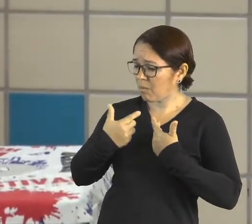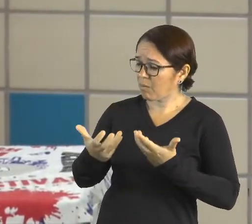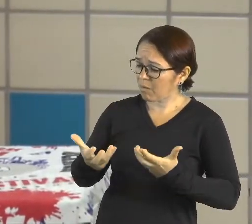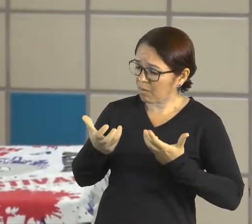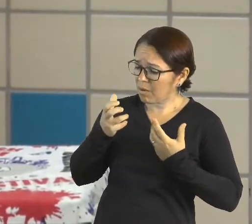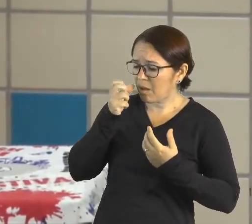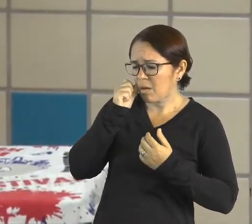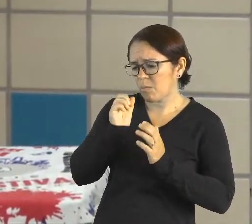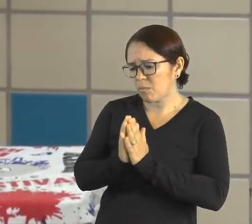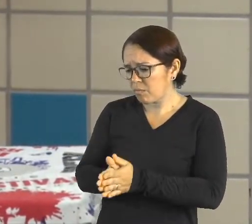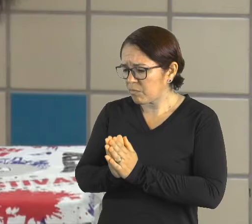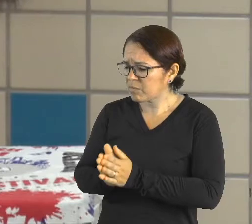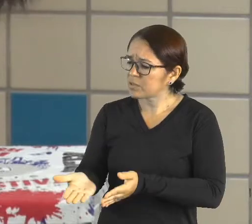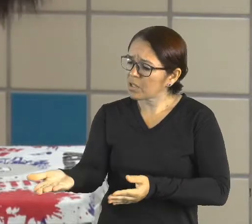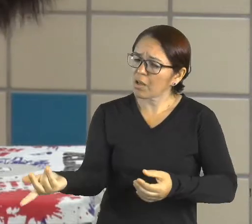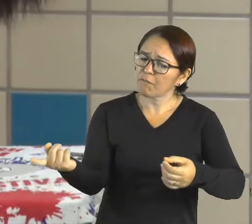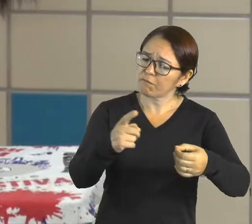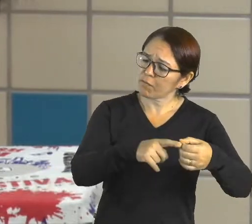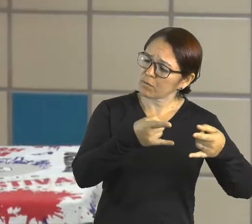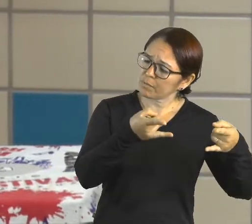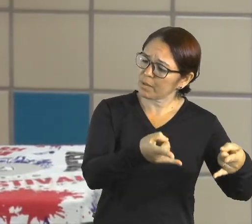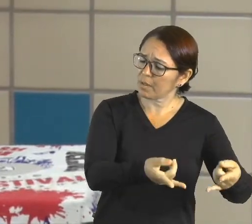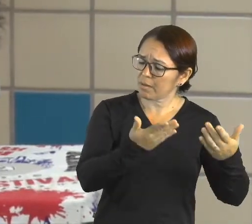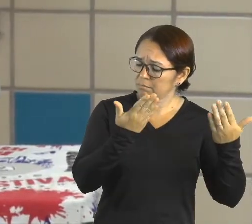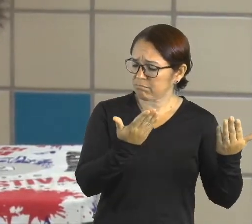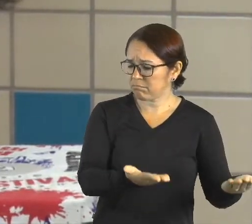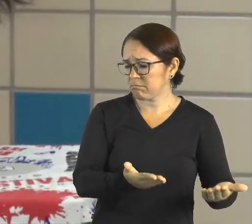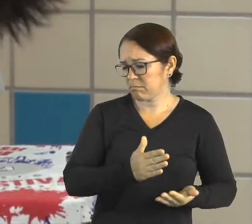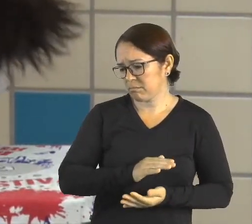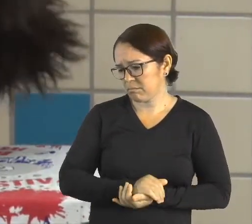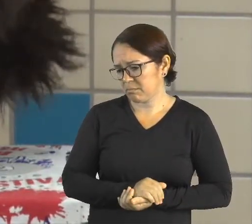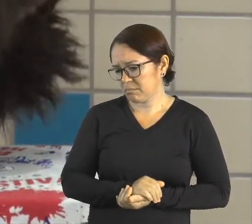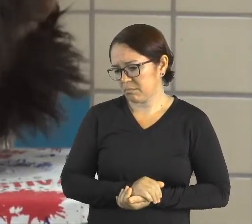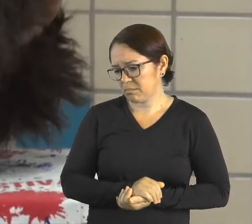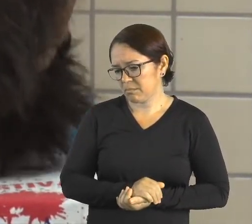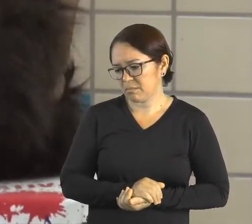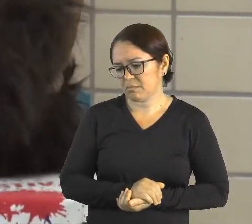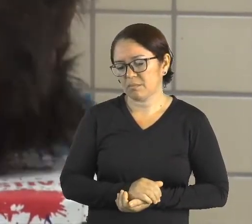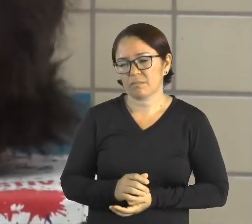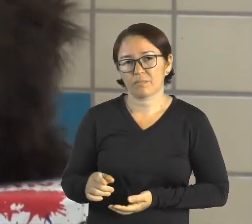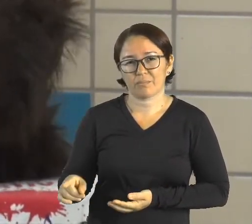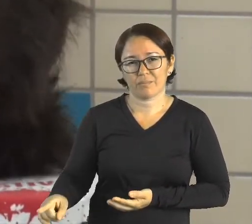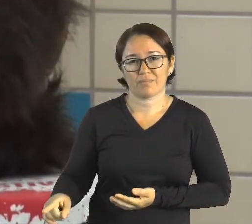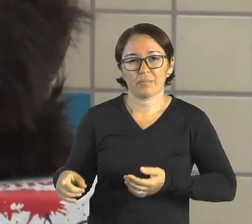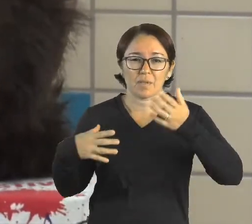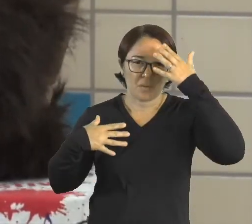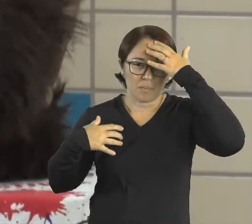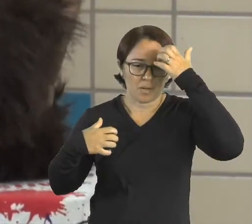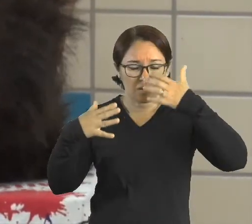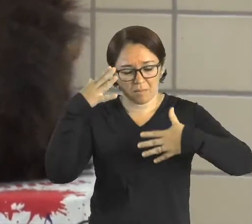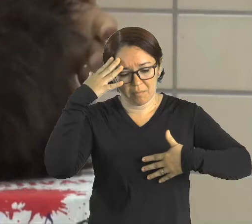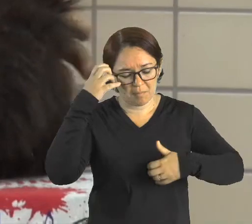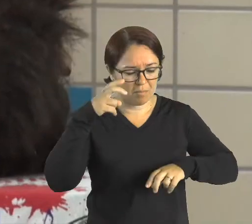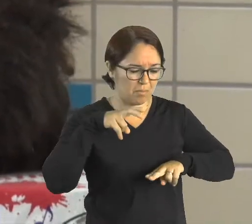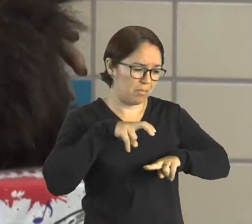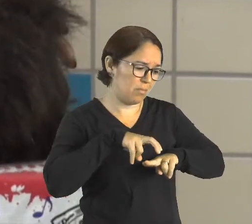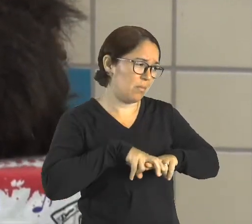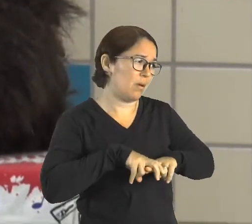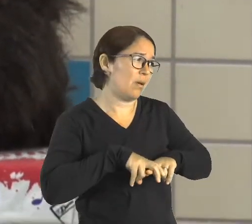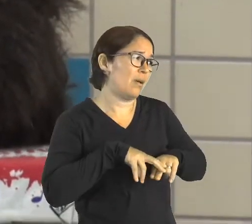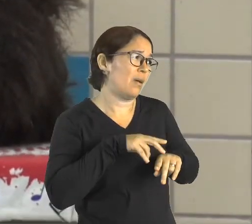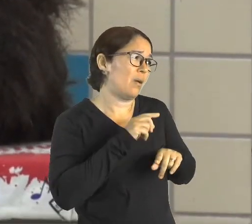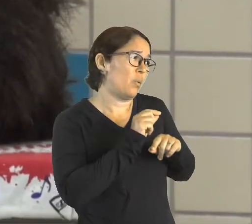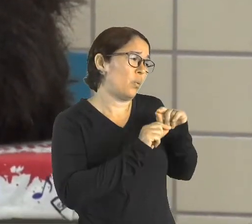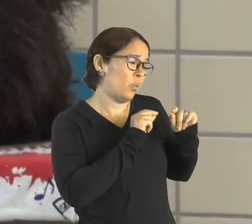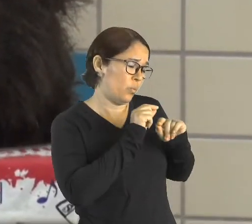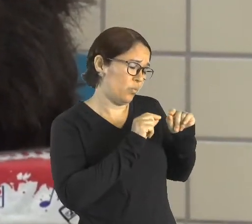quer dormir porque você não volta para lá. Aí o macaquinho sentava na cama e falava, sabe o que é,